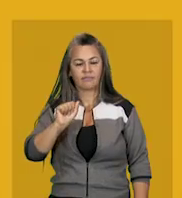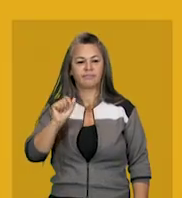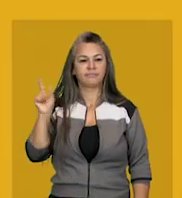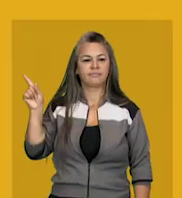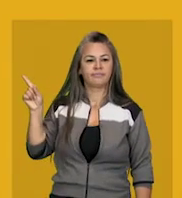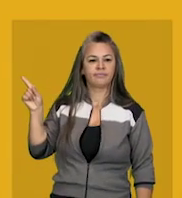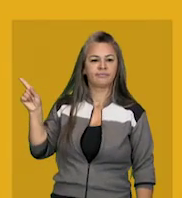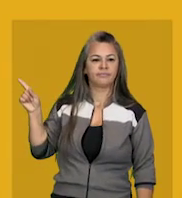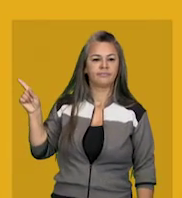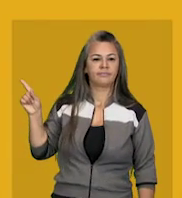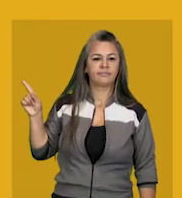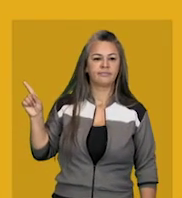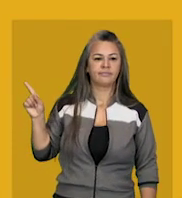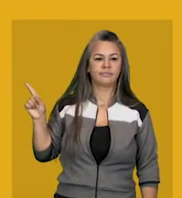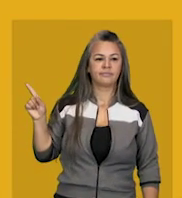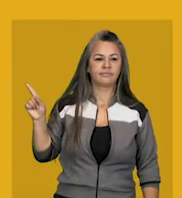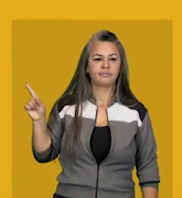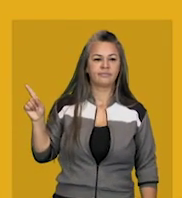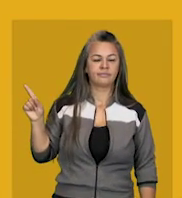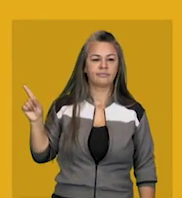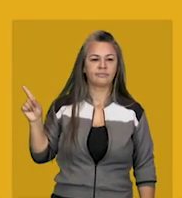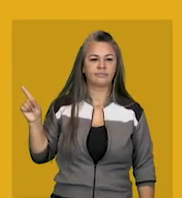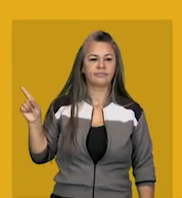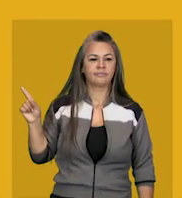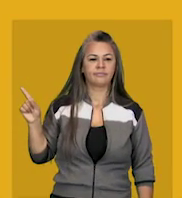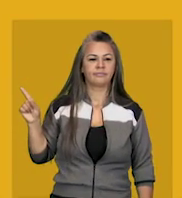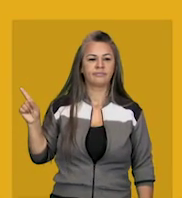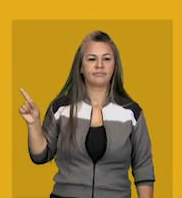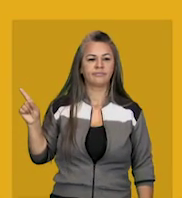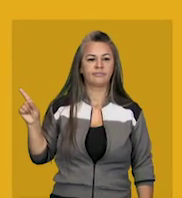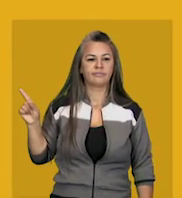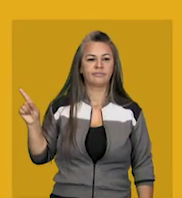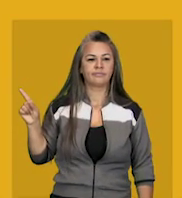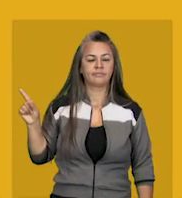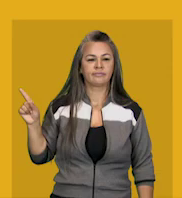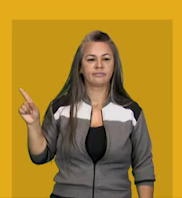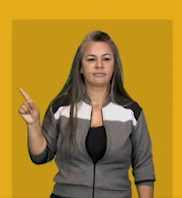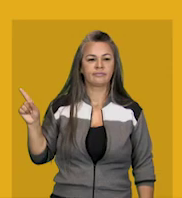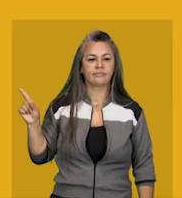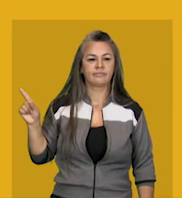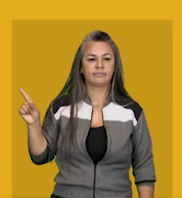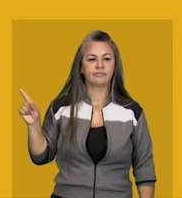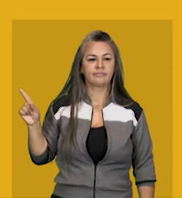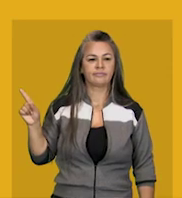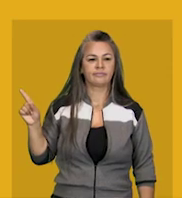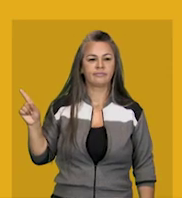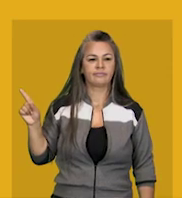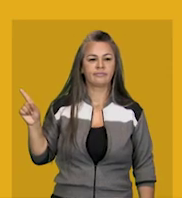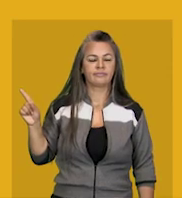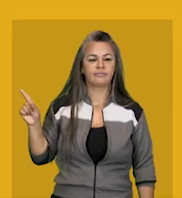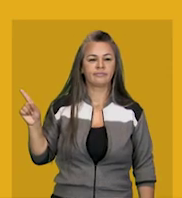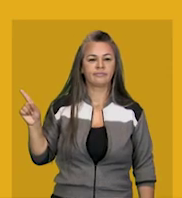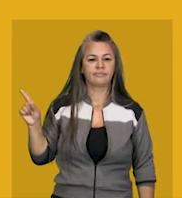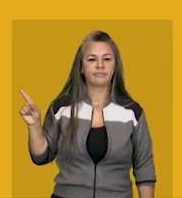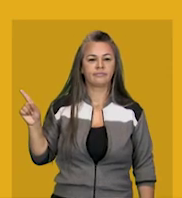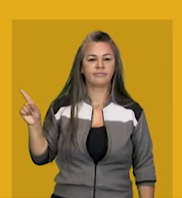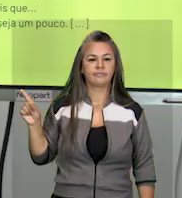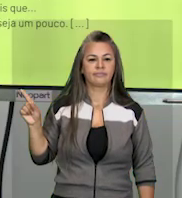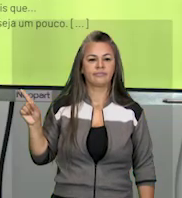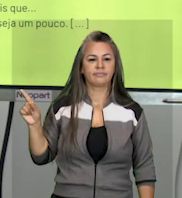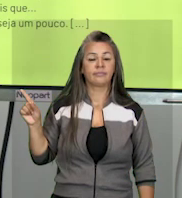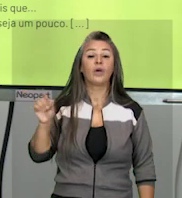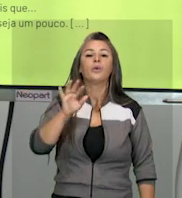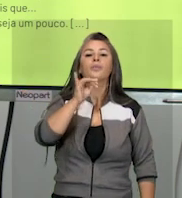ainda que, mesmo que, bem que, por mais que, são as usadas. Para que saber as conjunções? Quando você faz